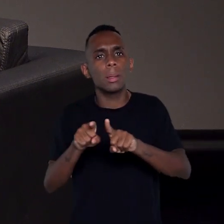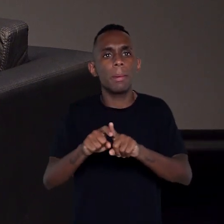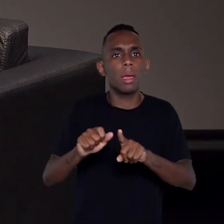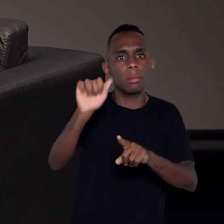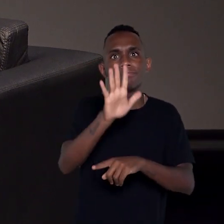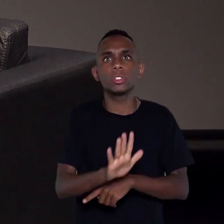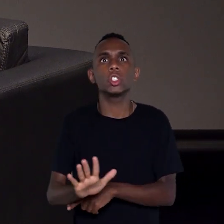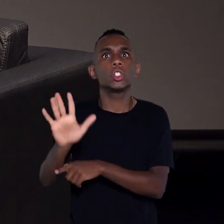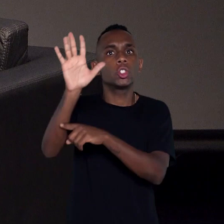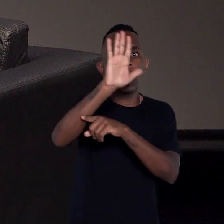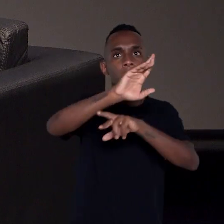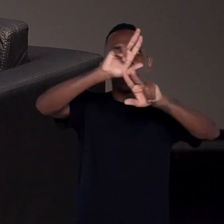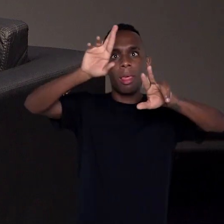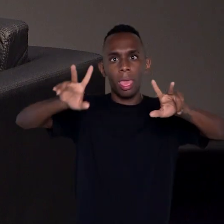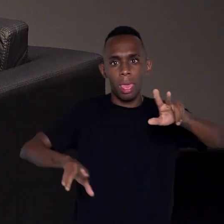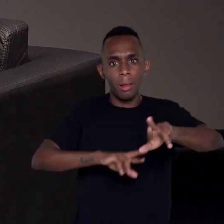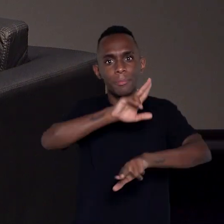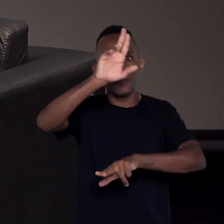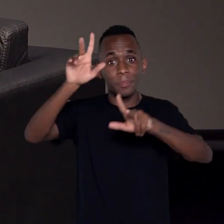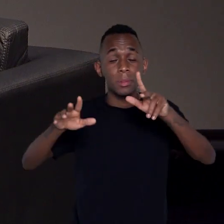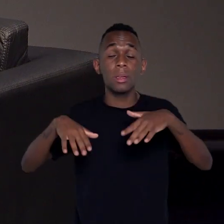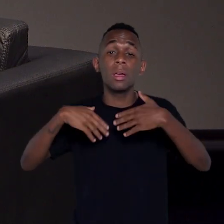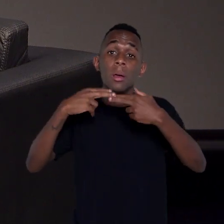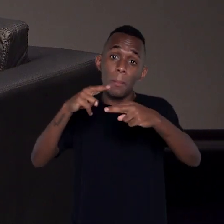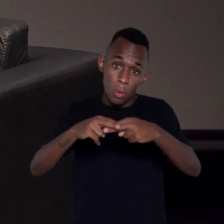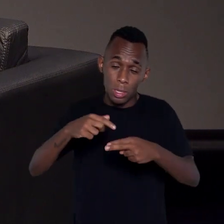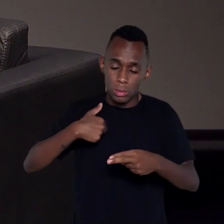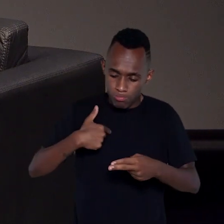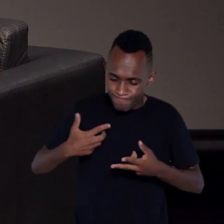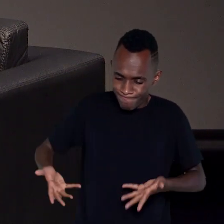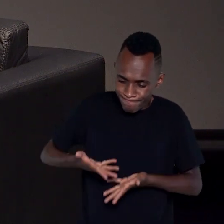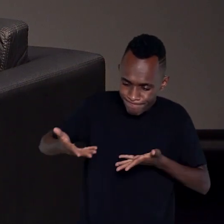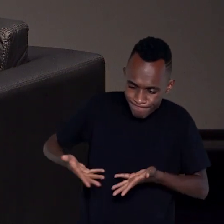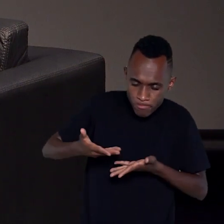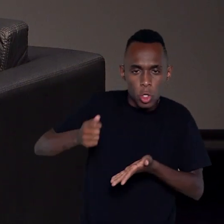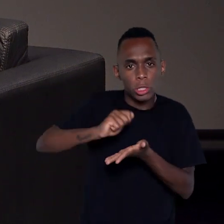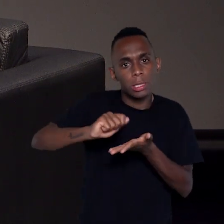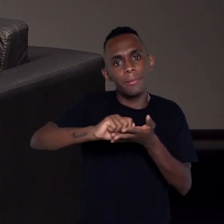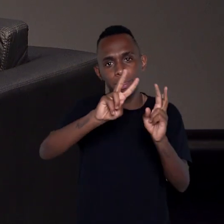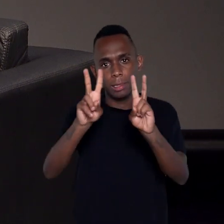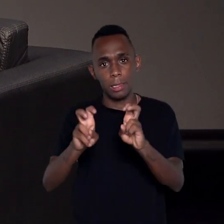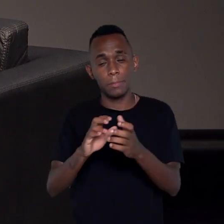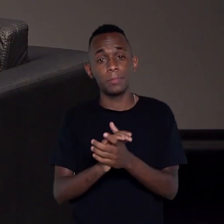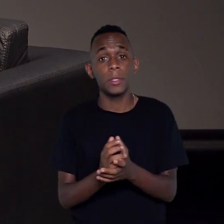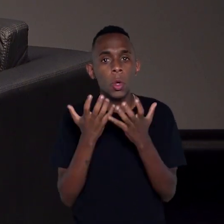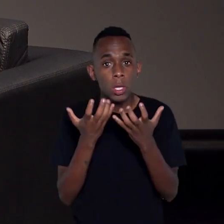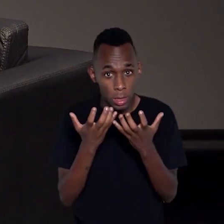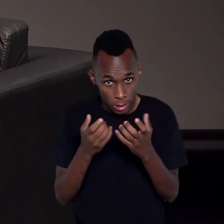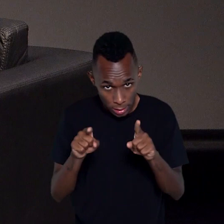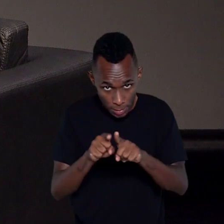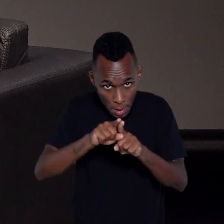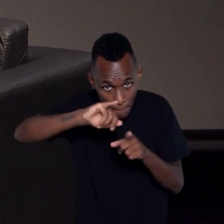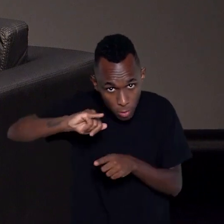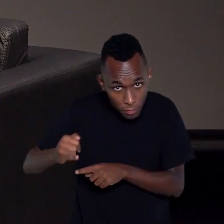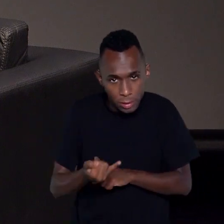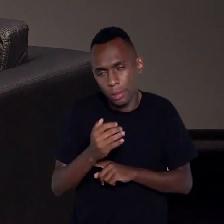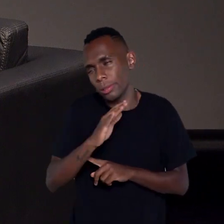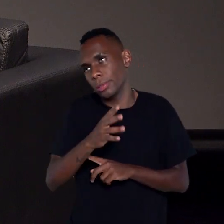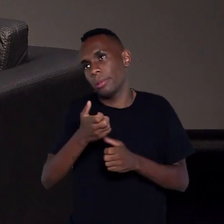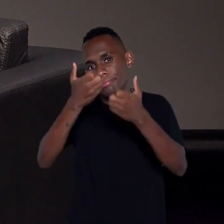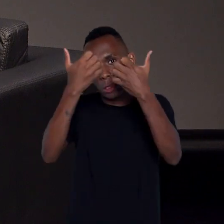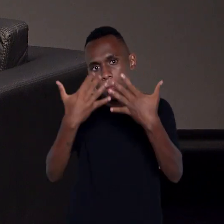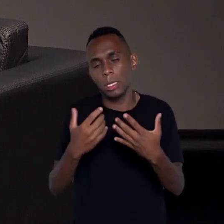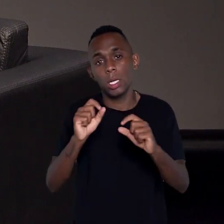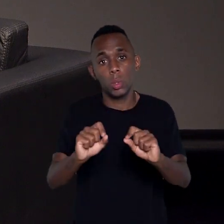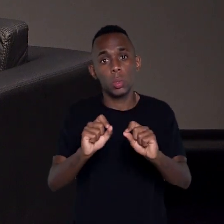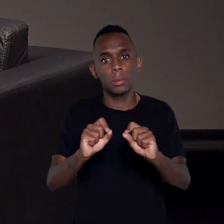territorial. E foi isso que me moveu a escrever essa história, né? E eu queria aproveitar, já que a gente está